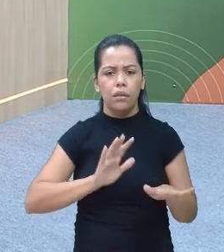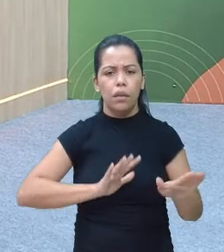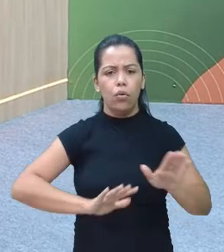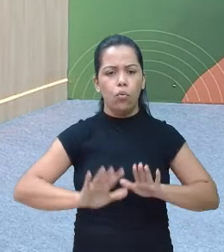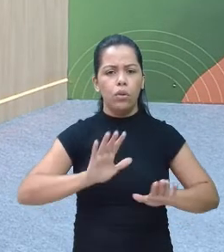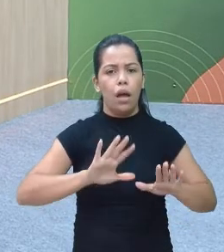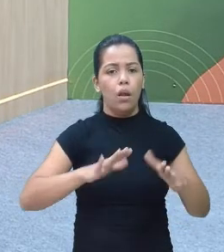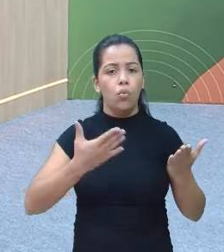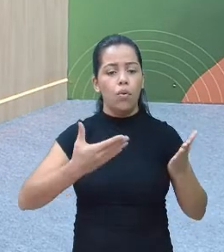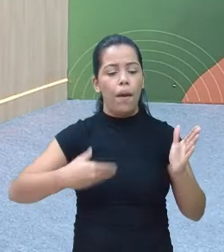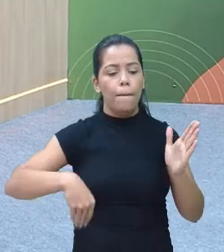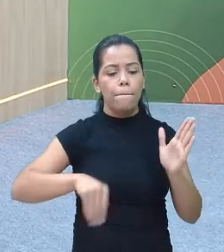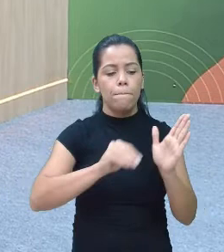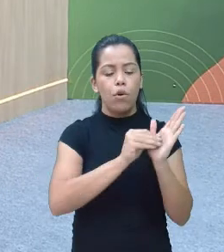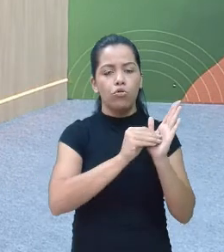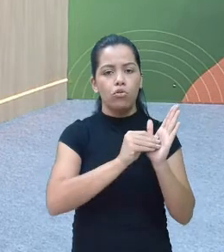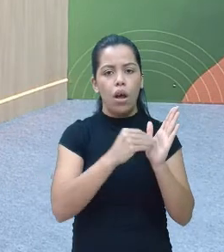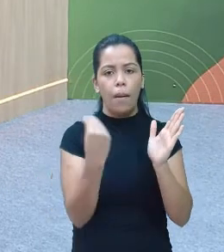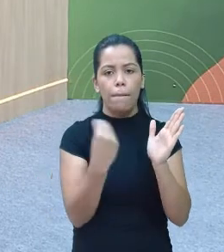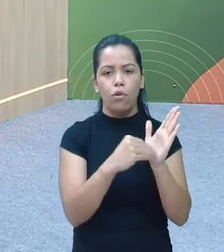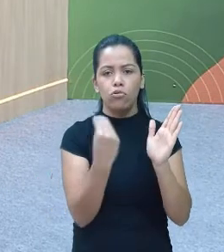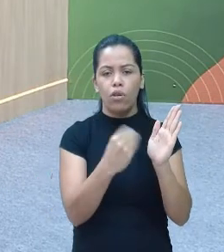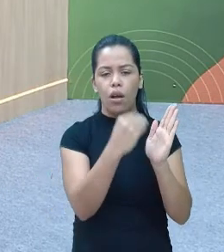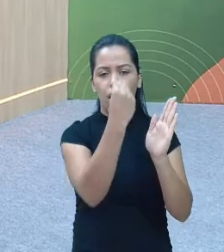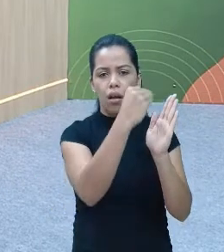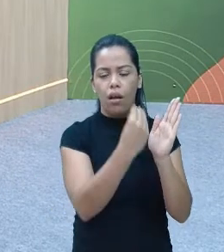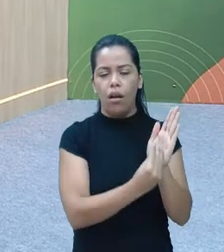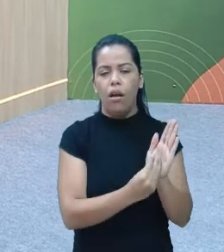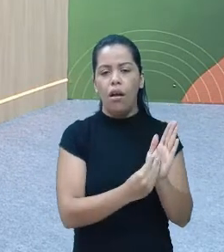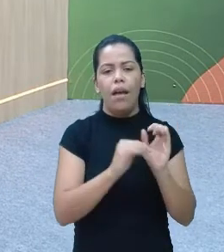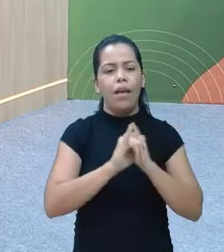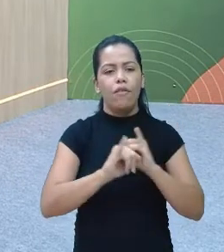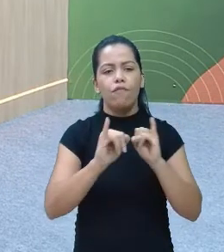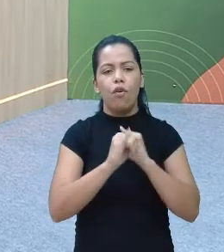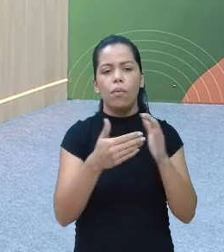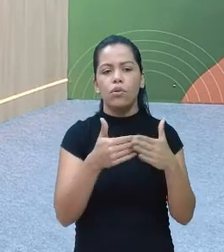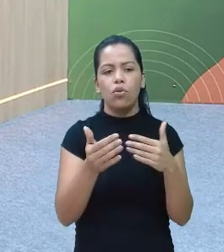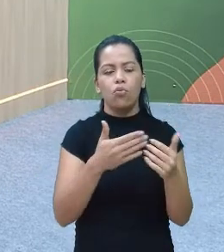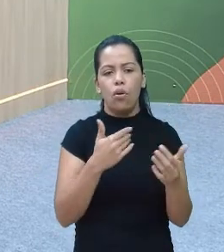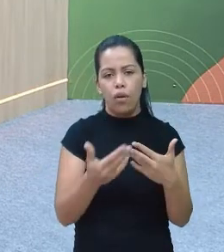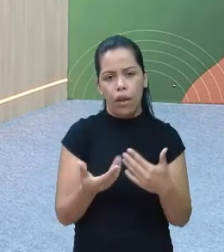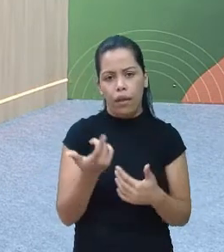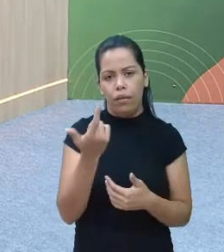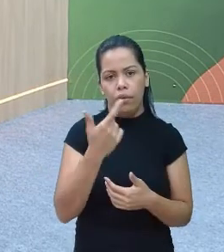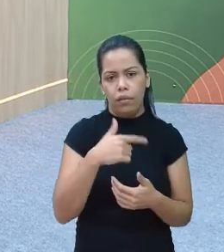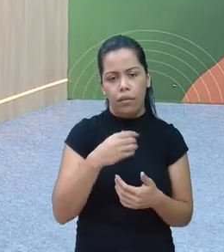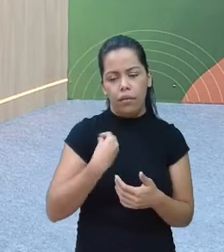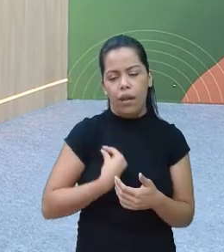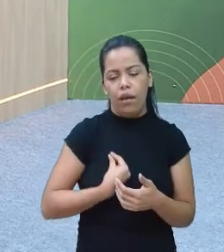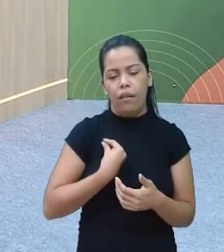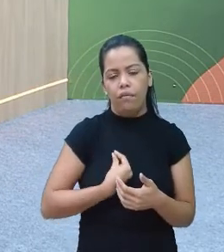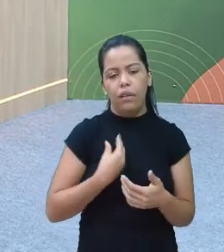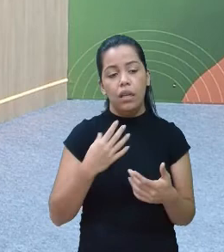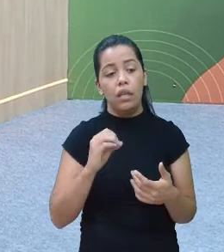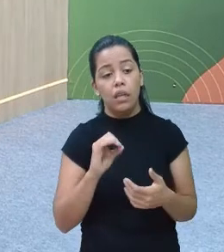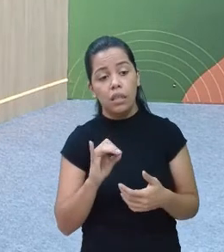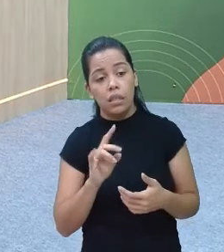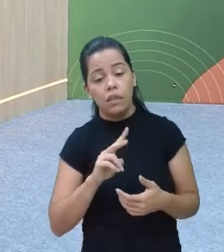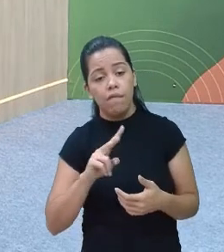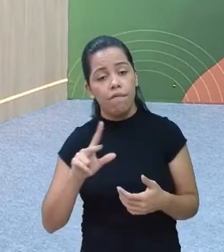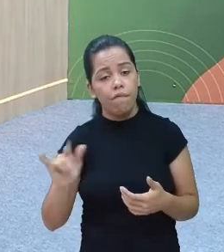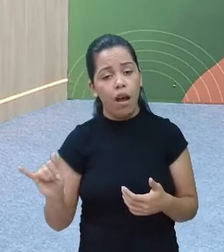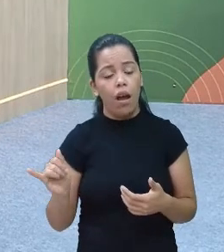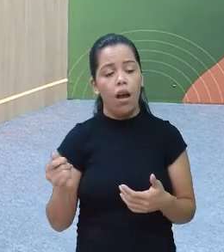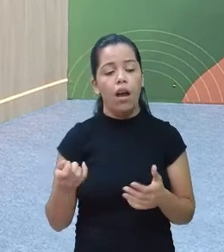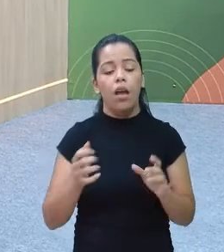expor informações, de coletar dados, até para que você não espalhe fake news, por exemplo. Na hora de fazer um comentário, para que nós não